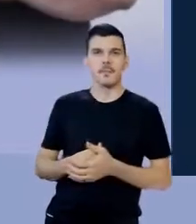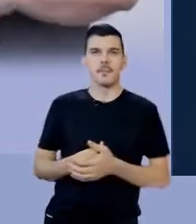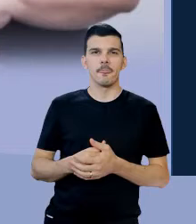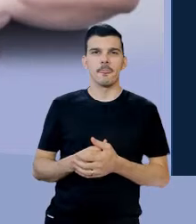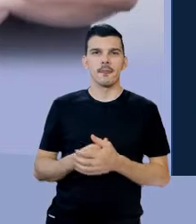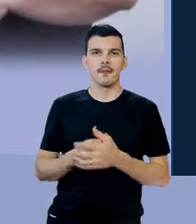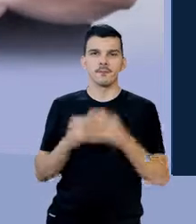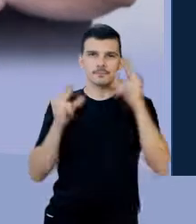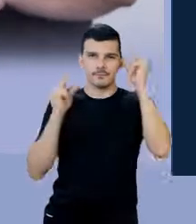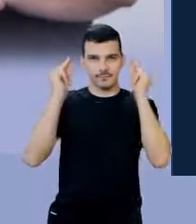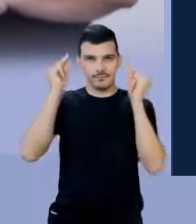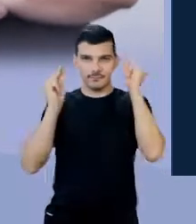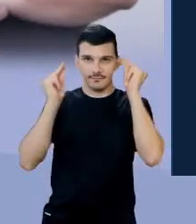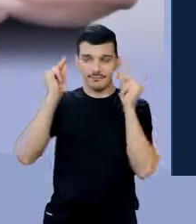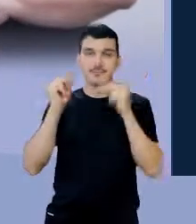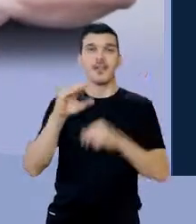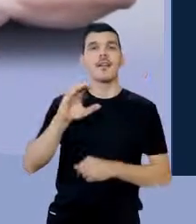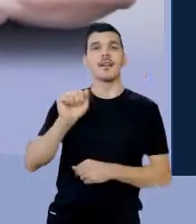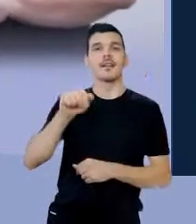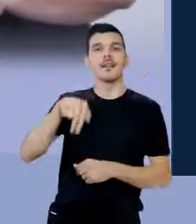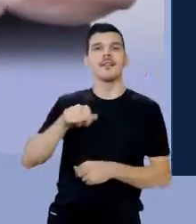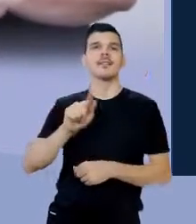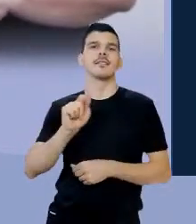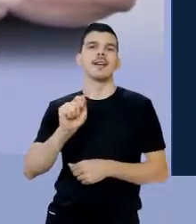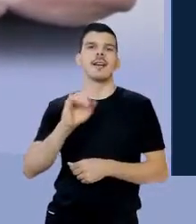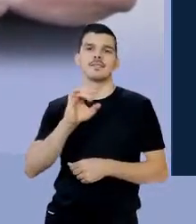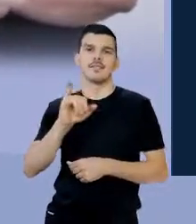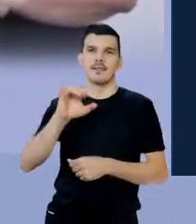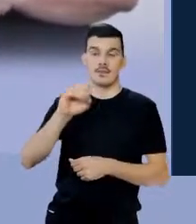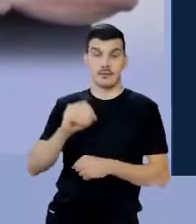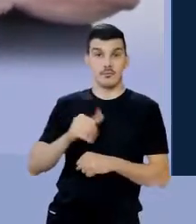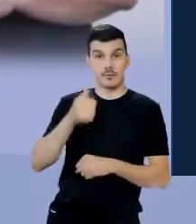O Cangaceiro, feita por Portinari em